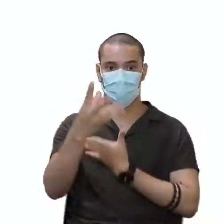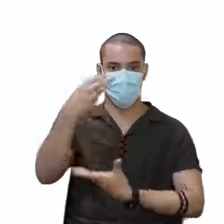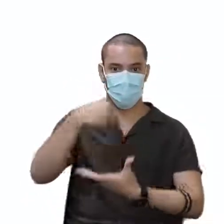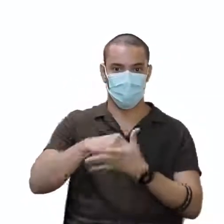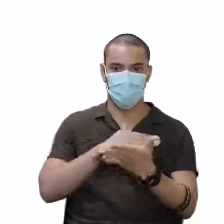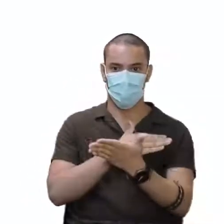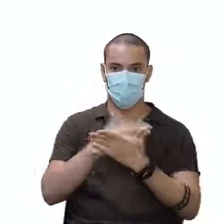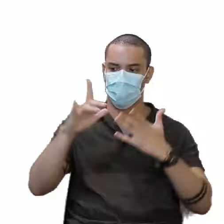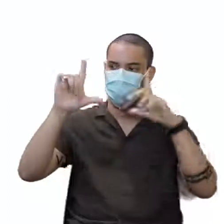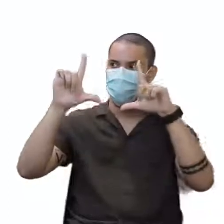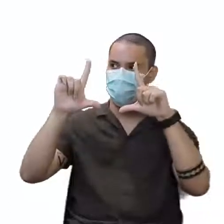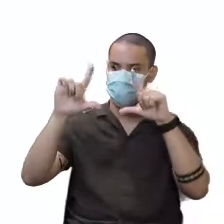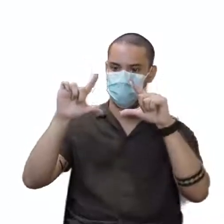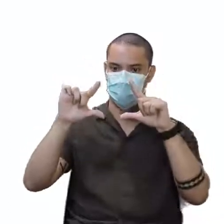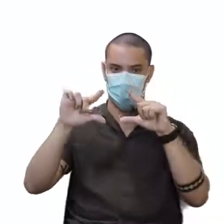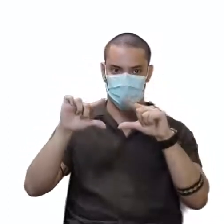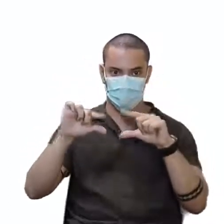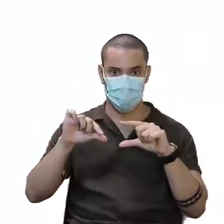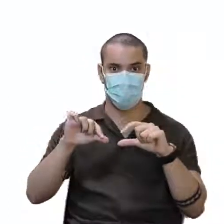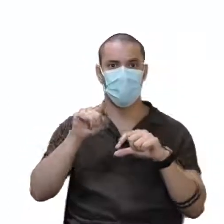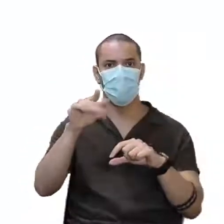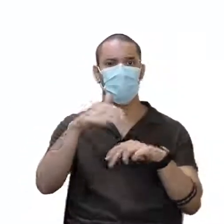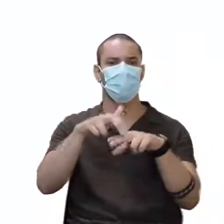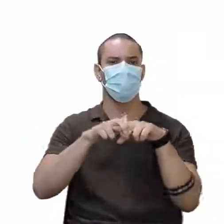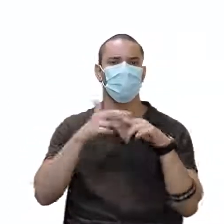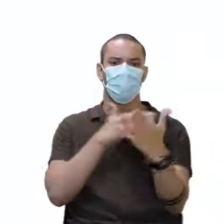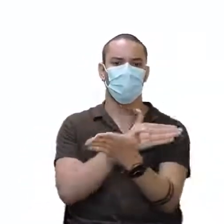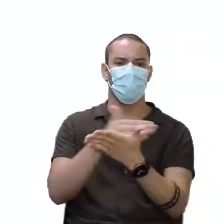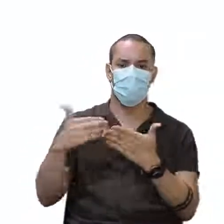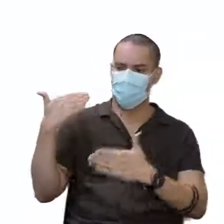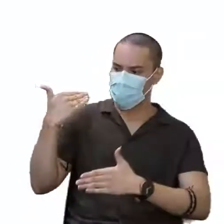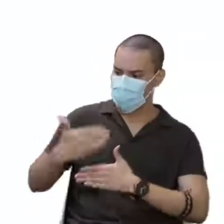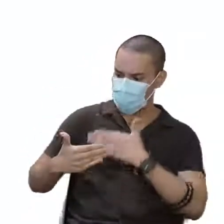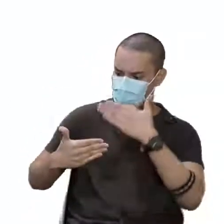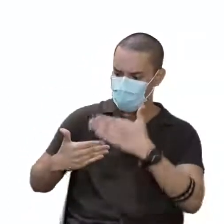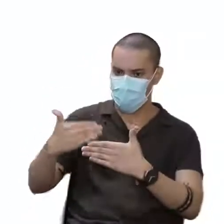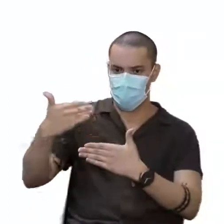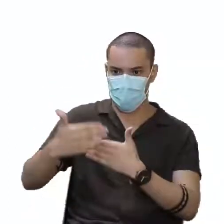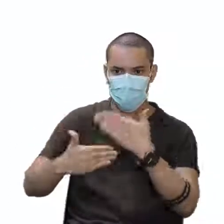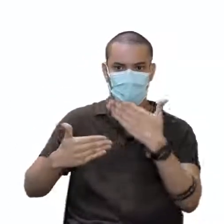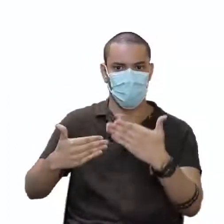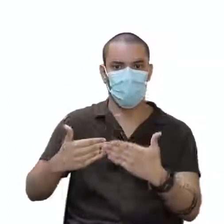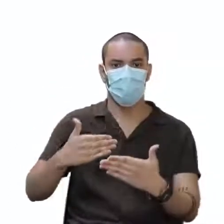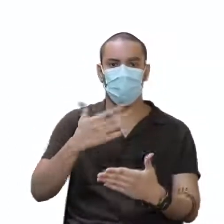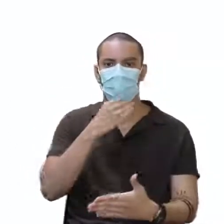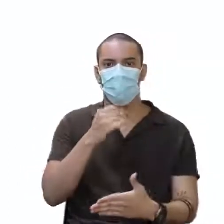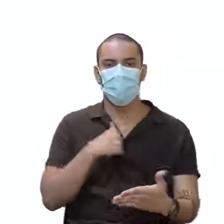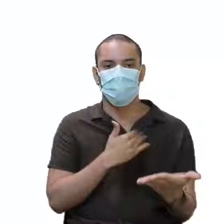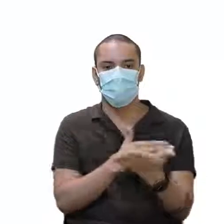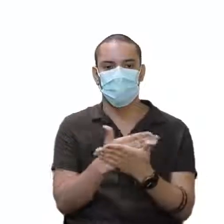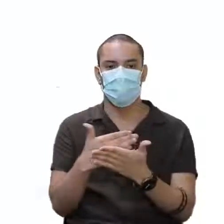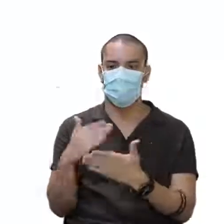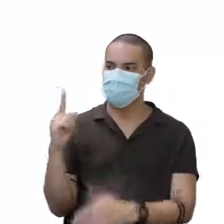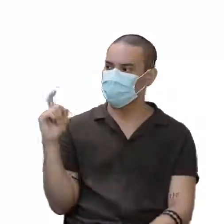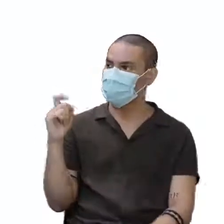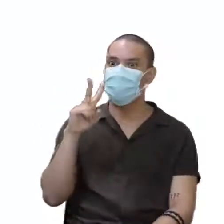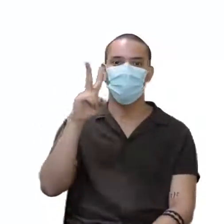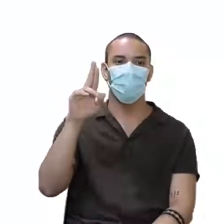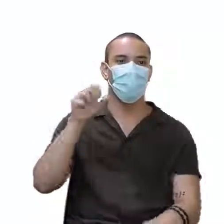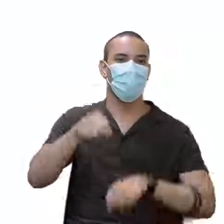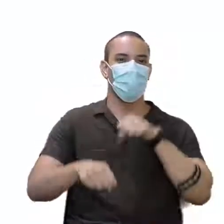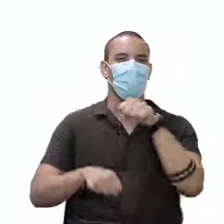a diminuir. Quando você começa a engatinhar, você vai acelerado, o menino começa a andar, ele quer passar o dia todo andando,